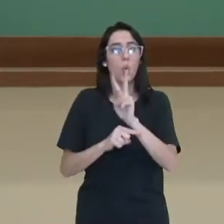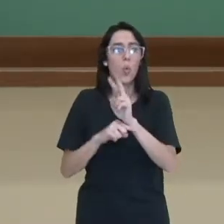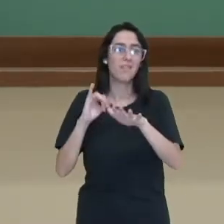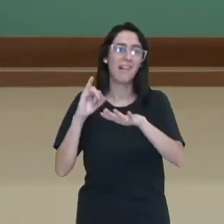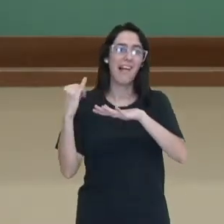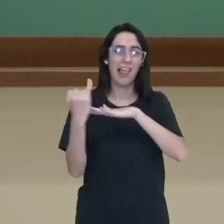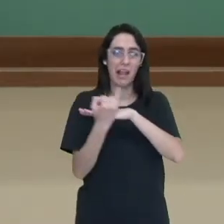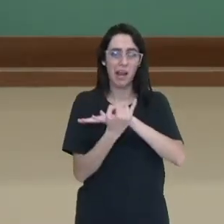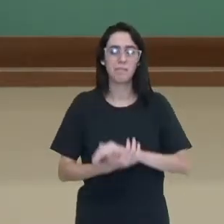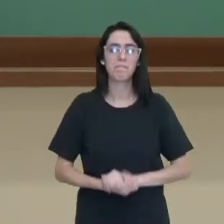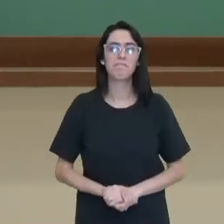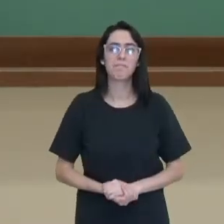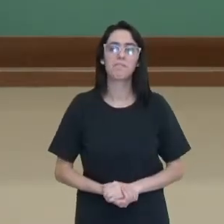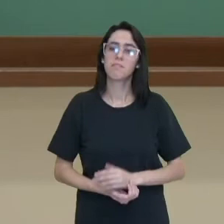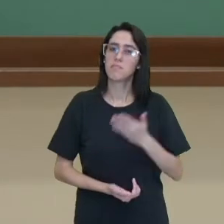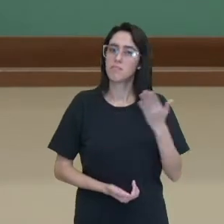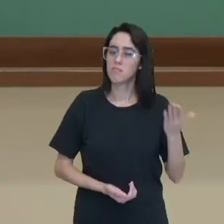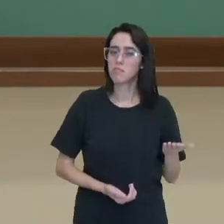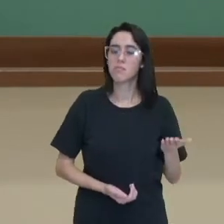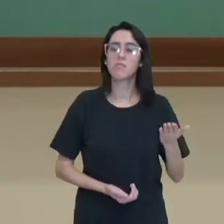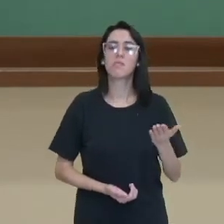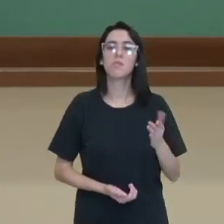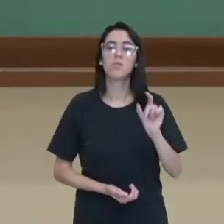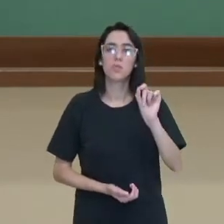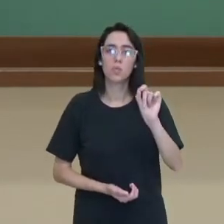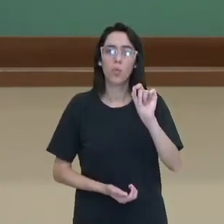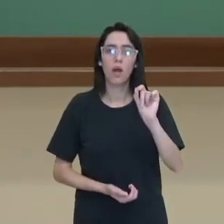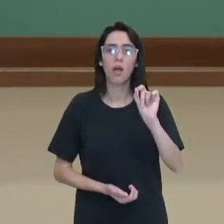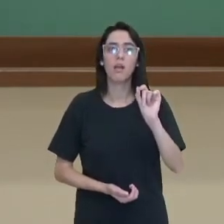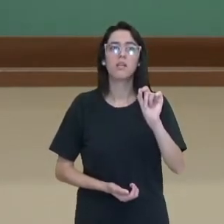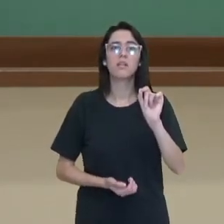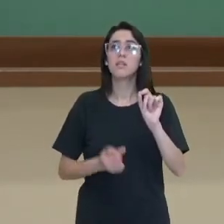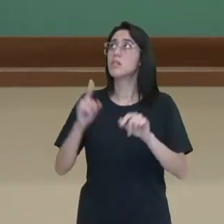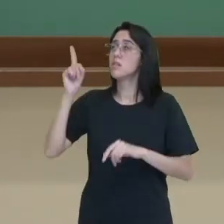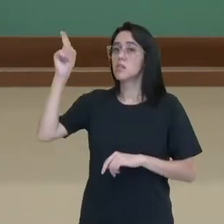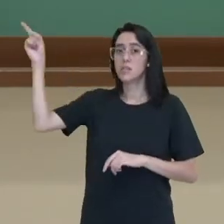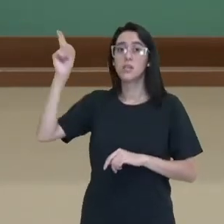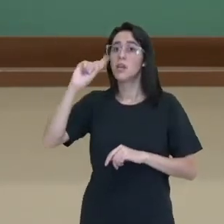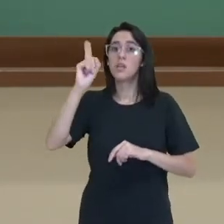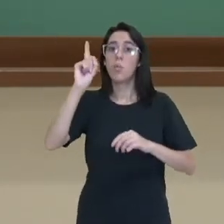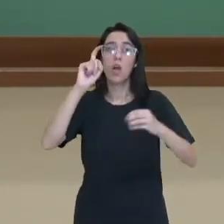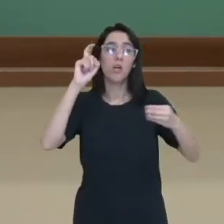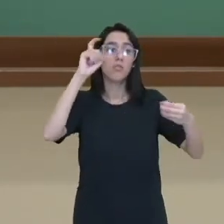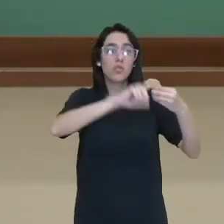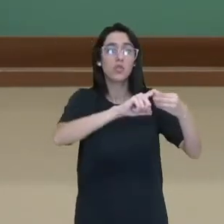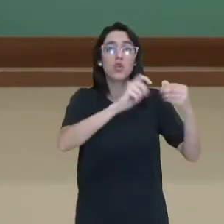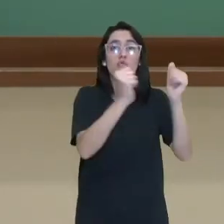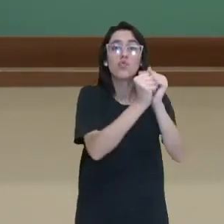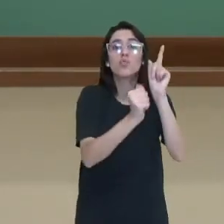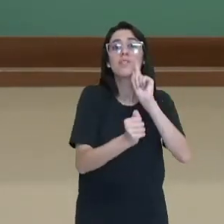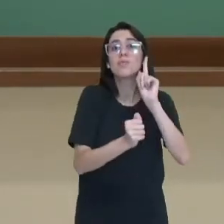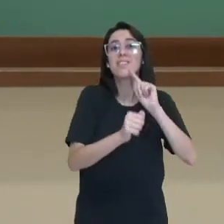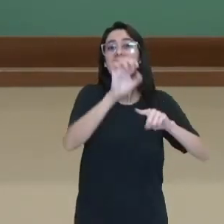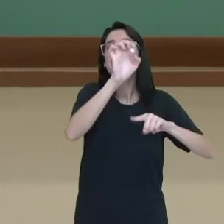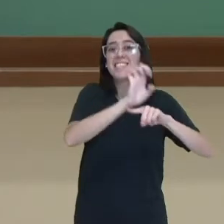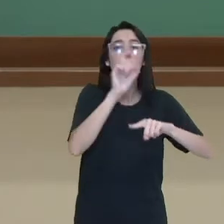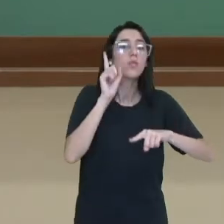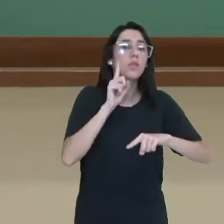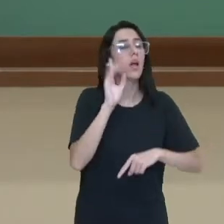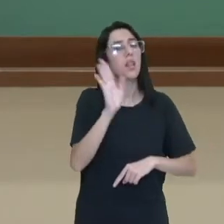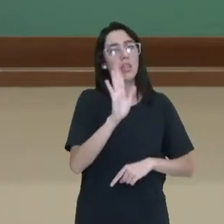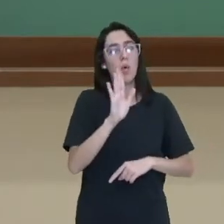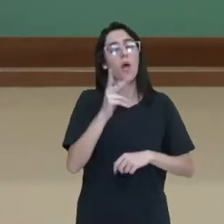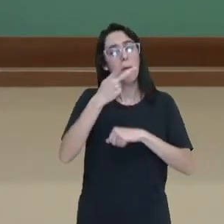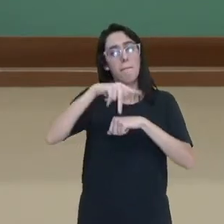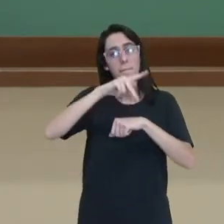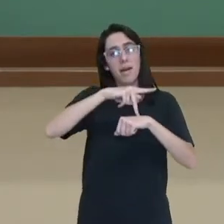É assim, eles não são um dos 50 estados norte-americanos. É um país